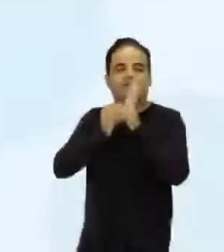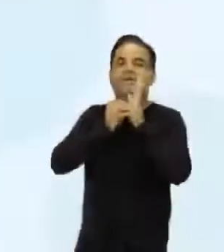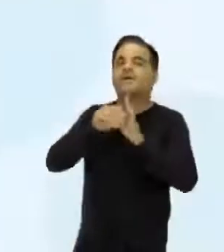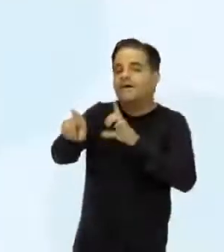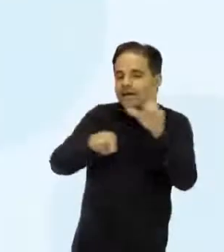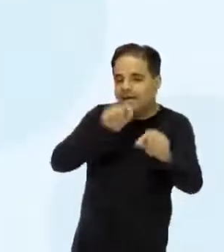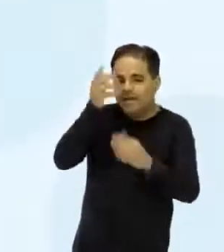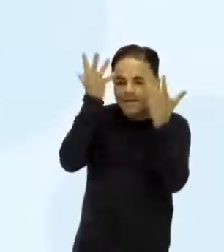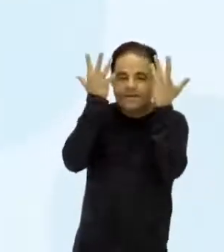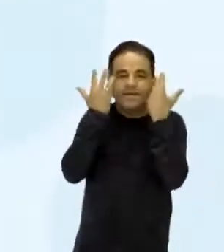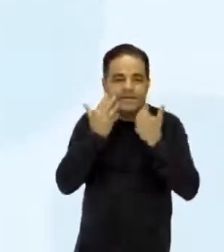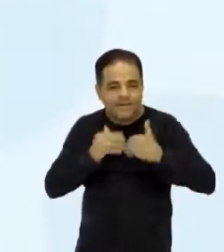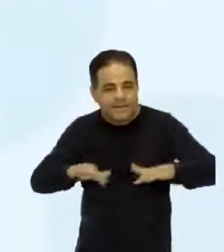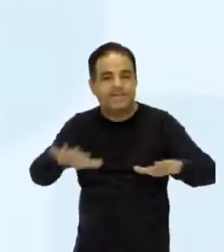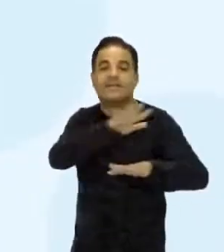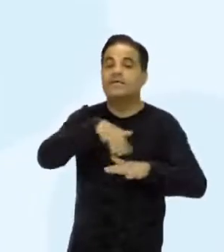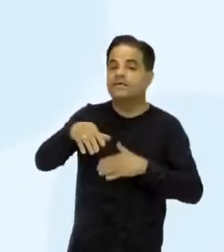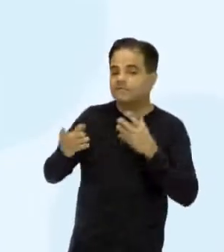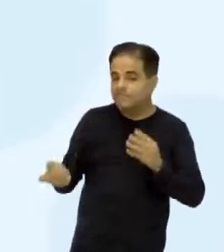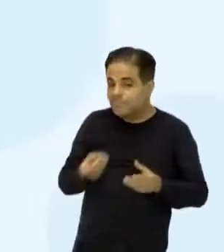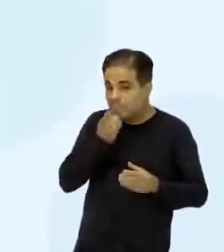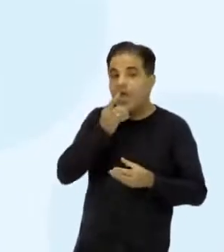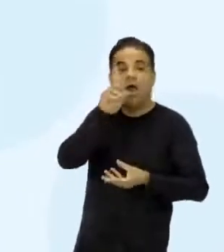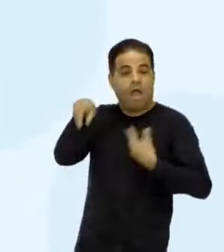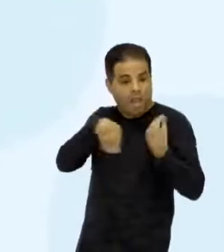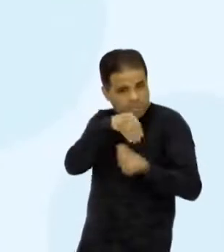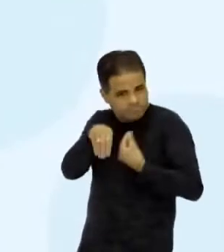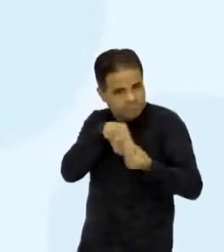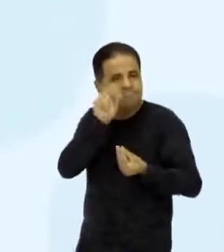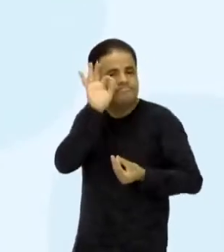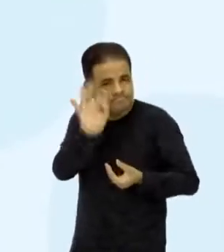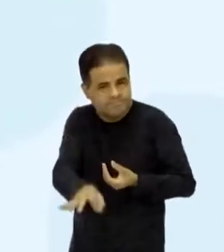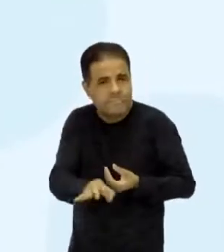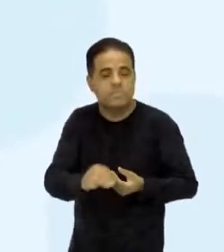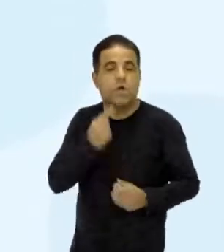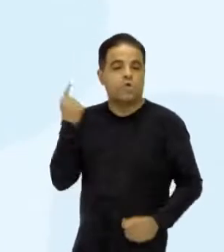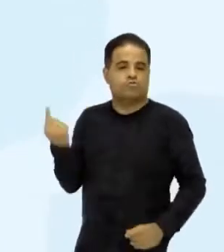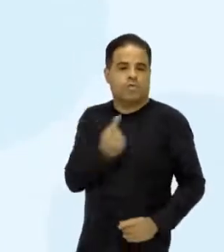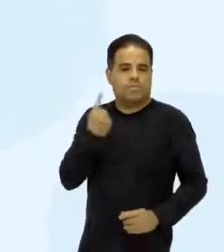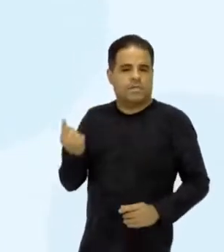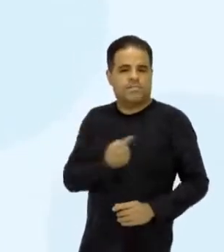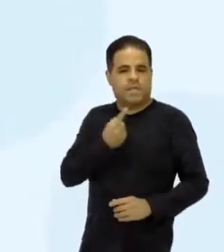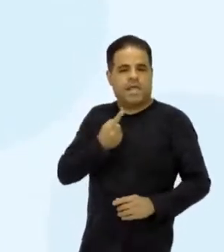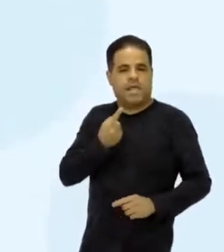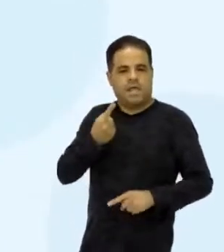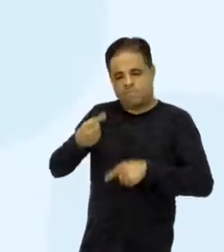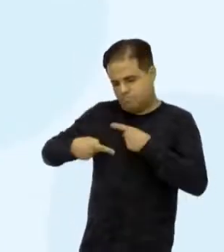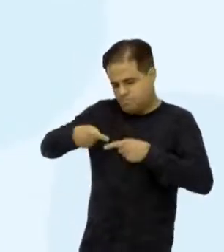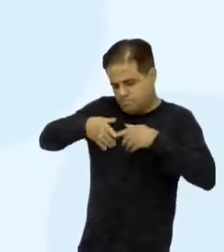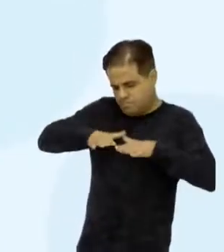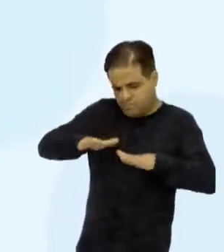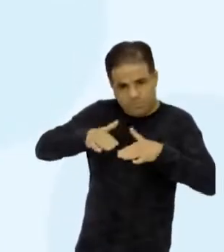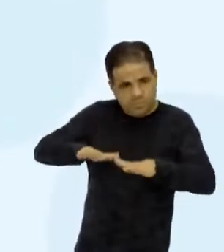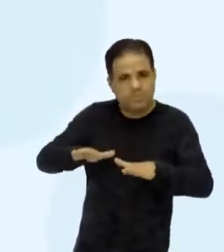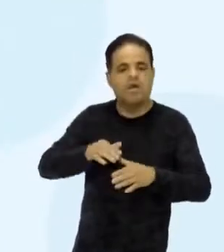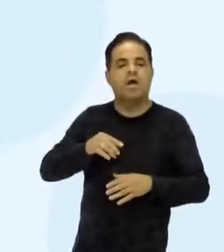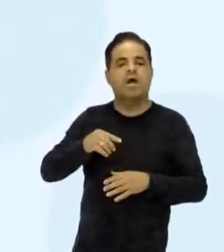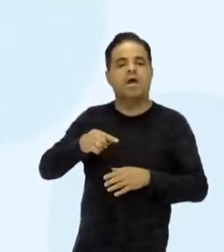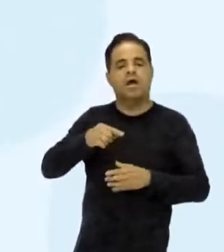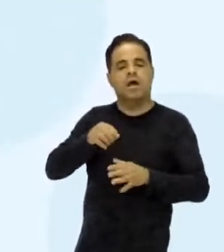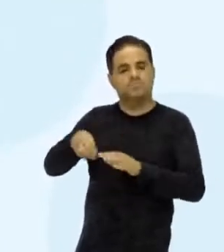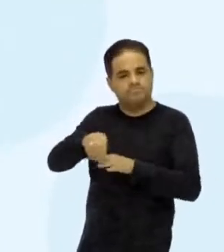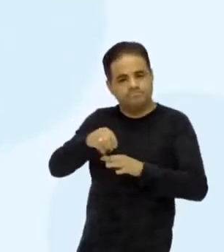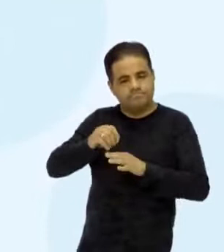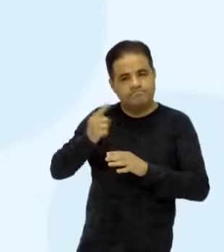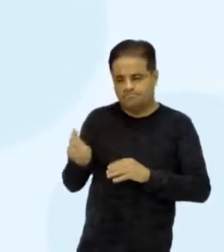natural, o carro-chefe, né, do neo-darwinismo, justamente com o isolamento reprodutivo, ou seja, organismos